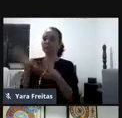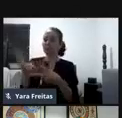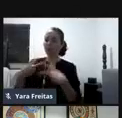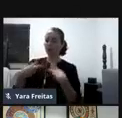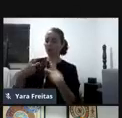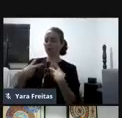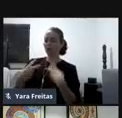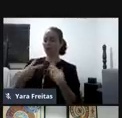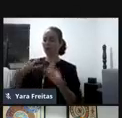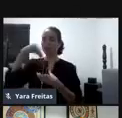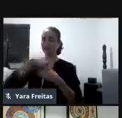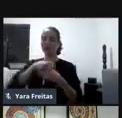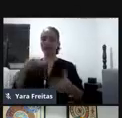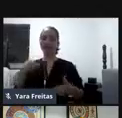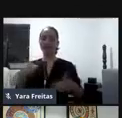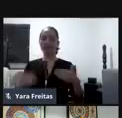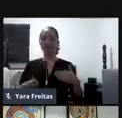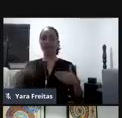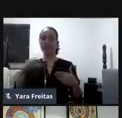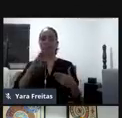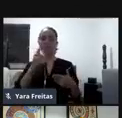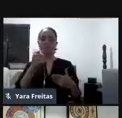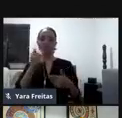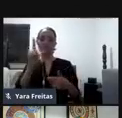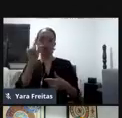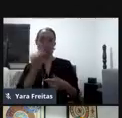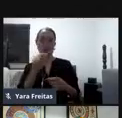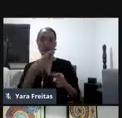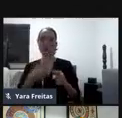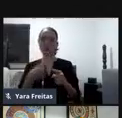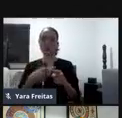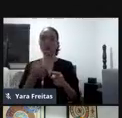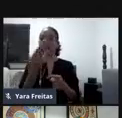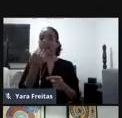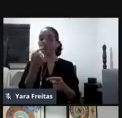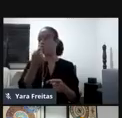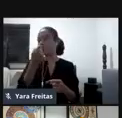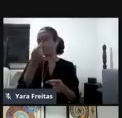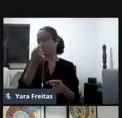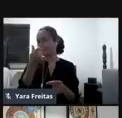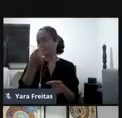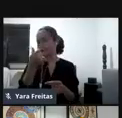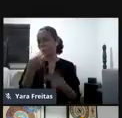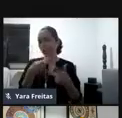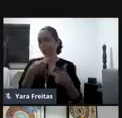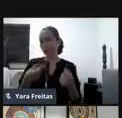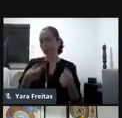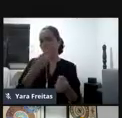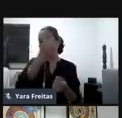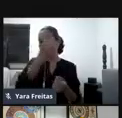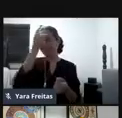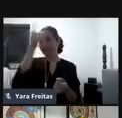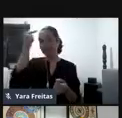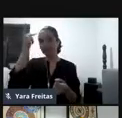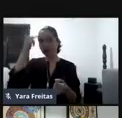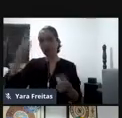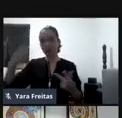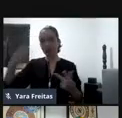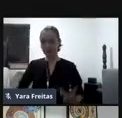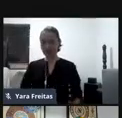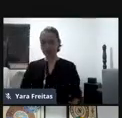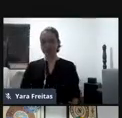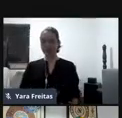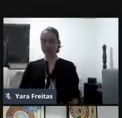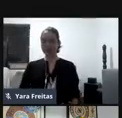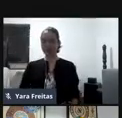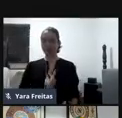vai estar diminuída, porque diminuiu a ingesta, certo? Pessoas que fizeram cirurgia de redução